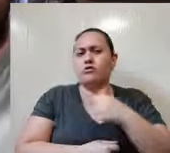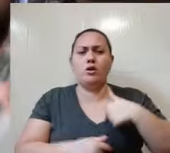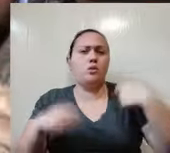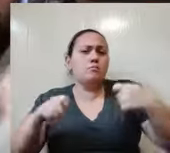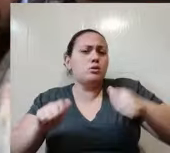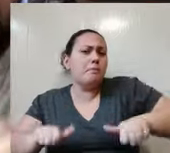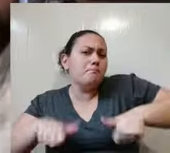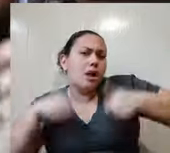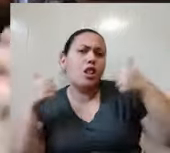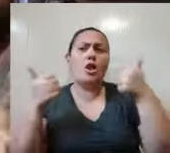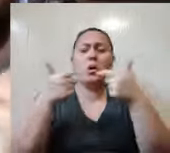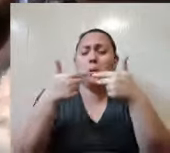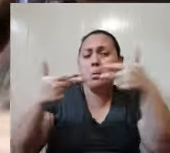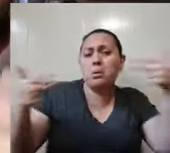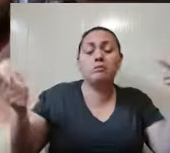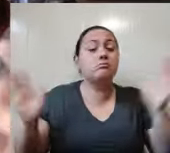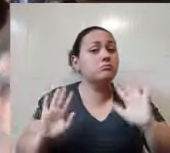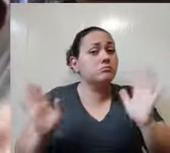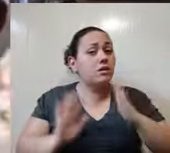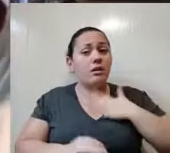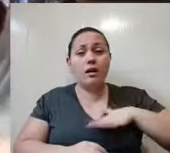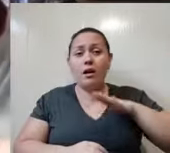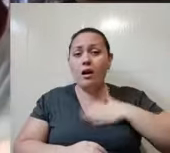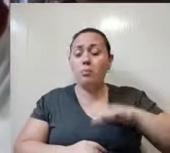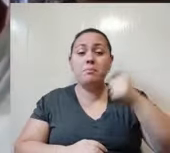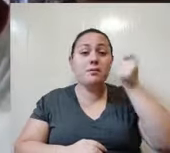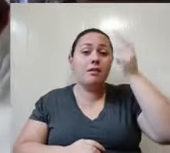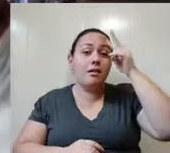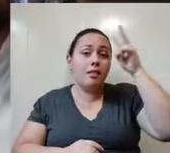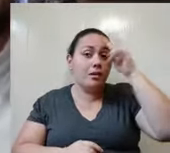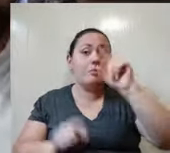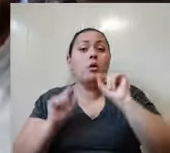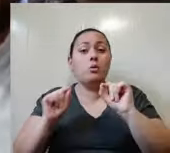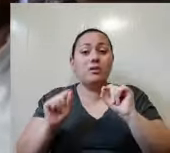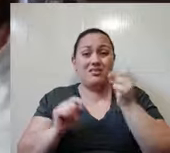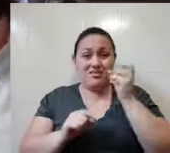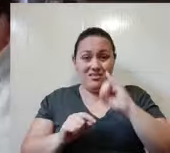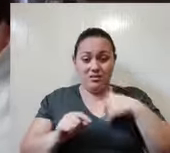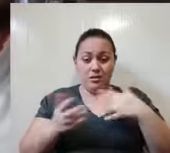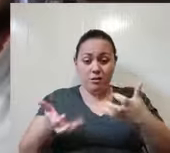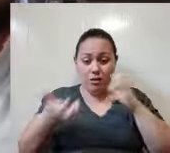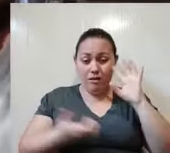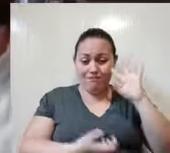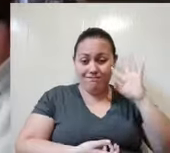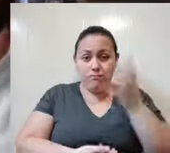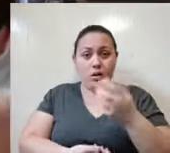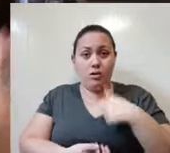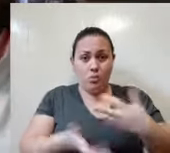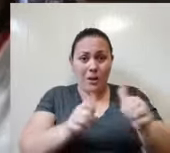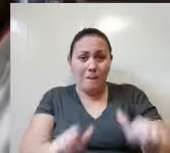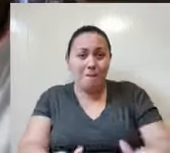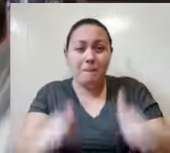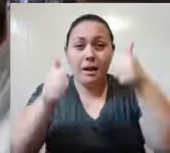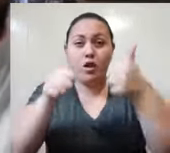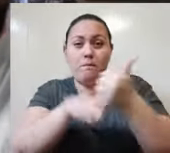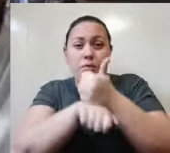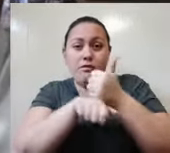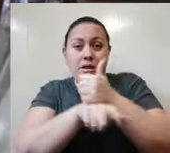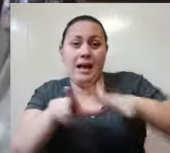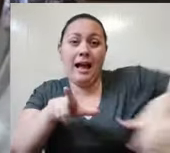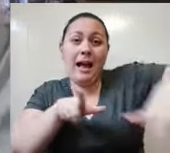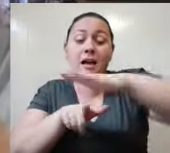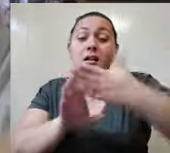fonoaudiólogo. Pessoal, a gente não pode esquecer que isso tem um preço. Uma pessoa que decide ser a melhor profissional na